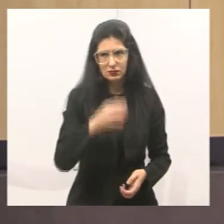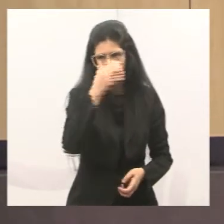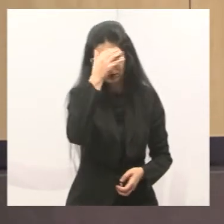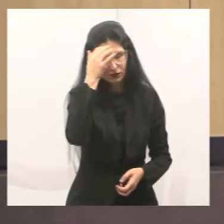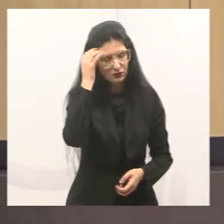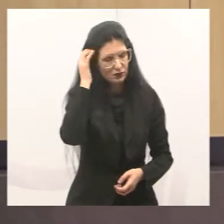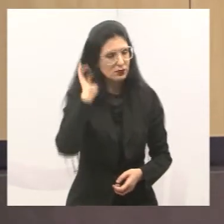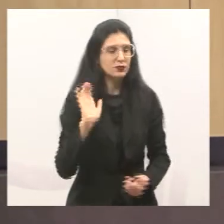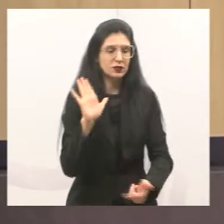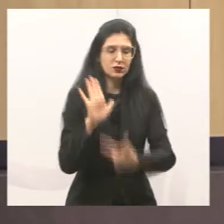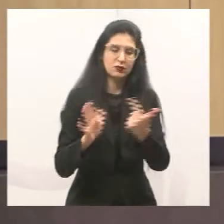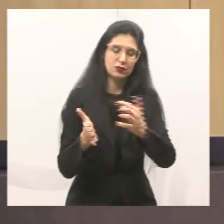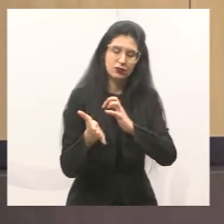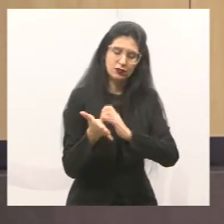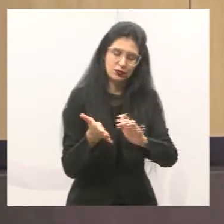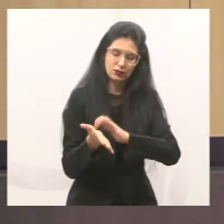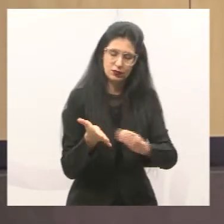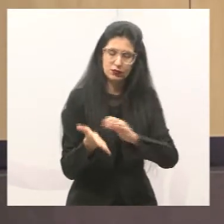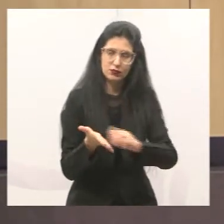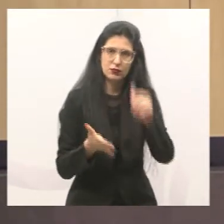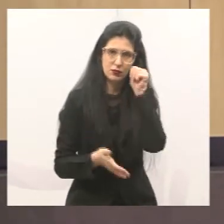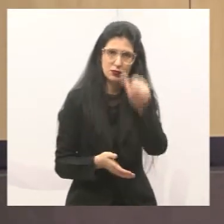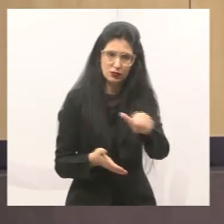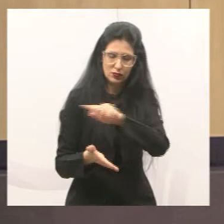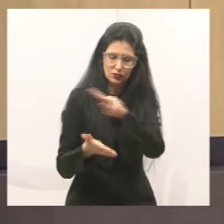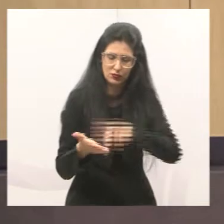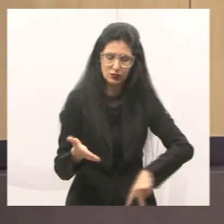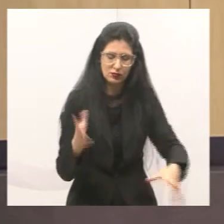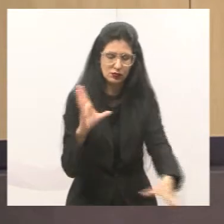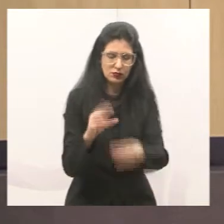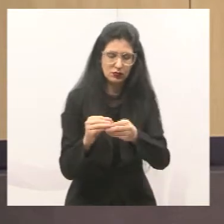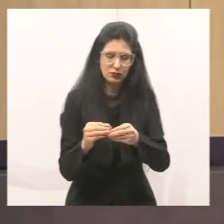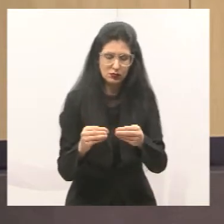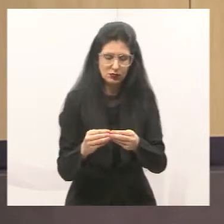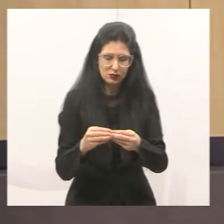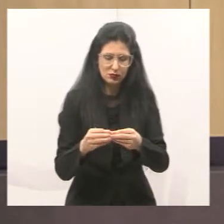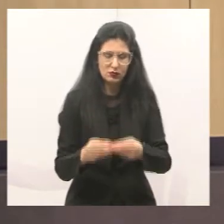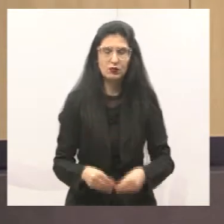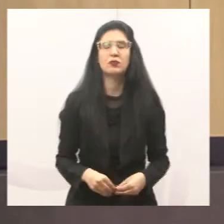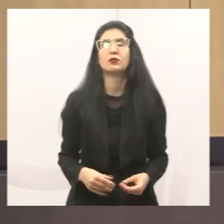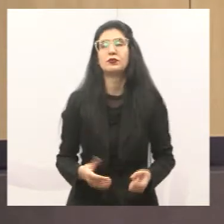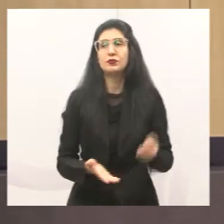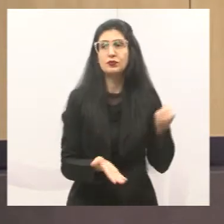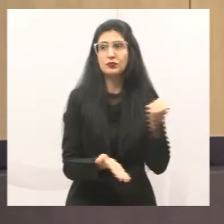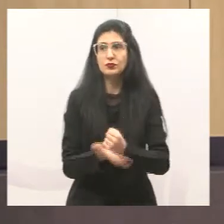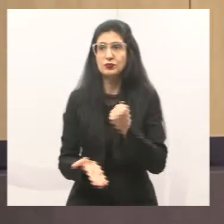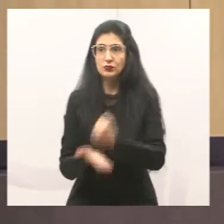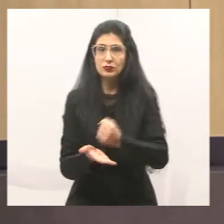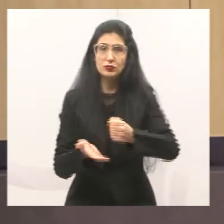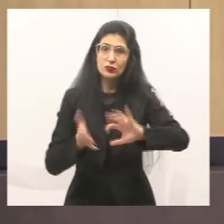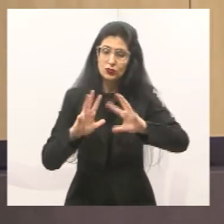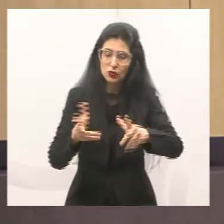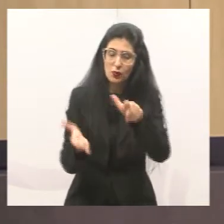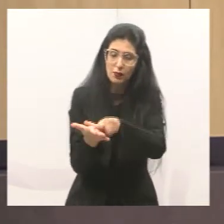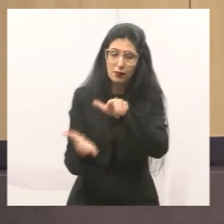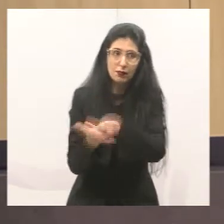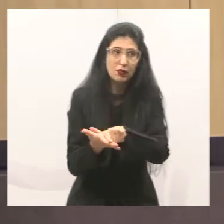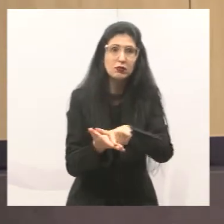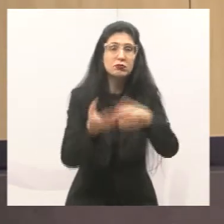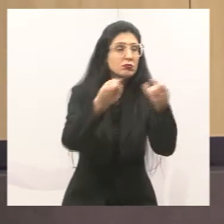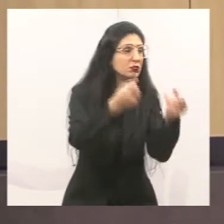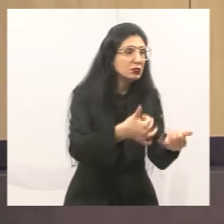Solicito à segunda secretária que faça a leitura das sínteses dos requerimentos protocolados para esta sessão.